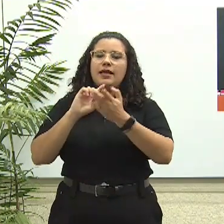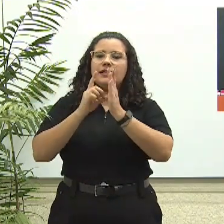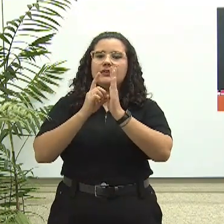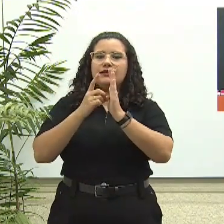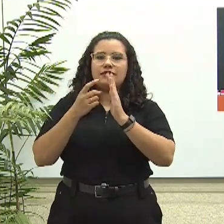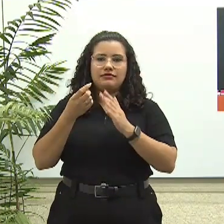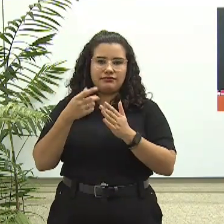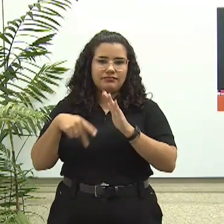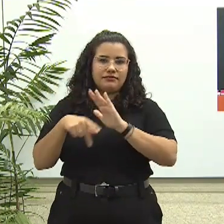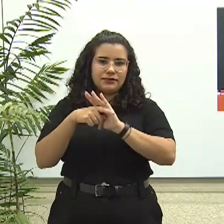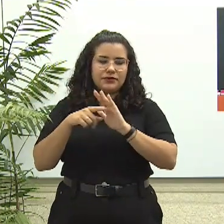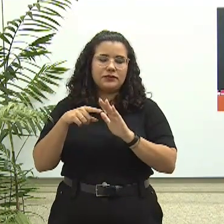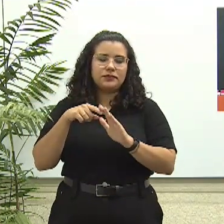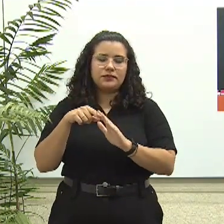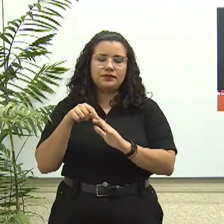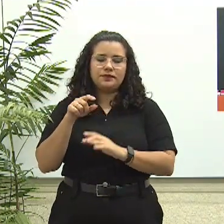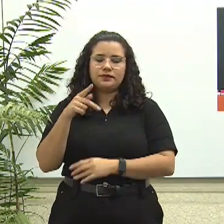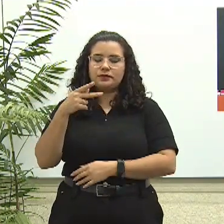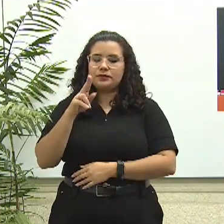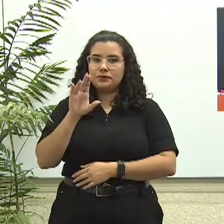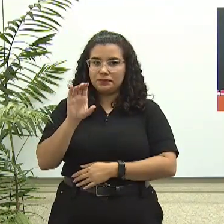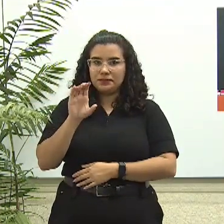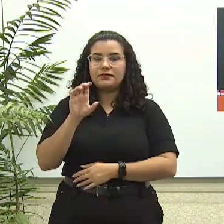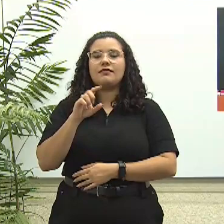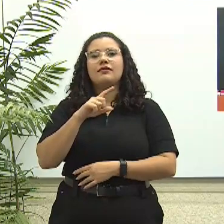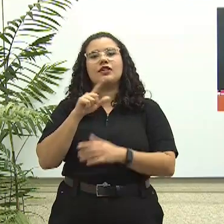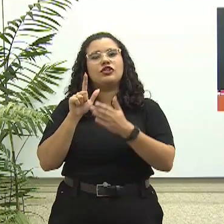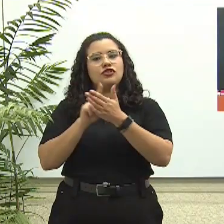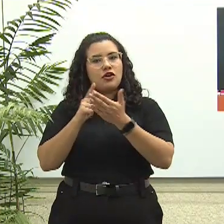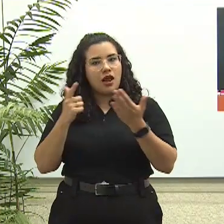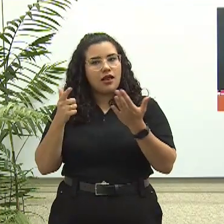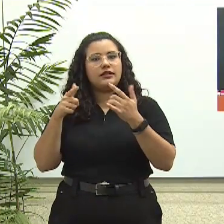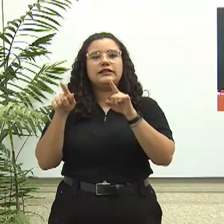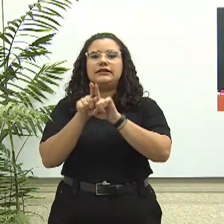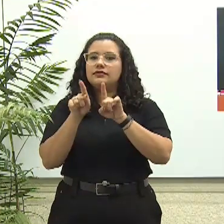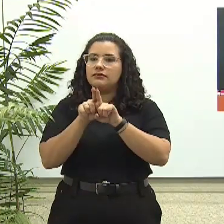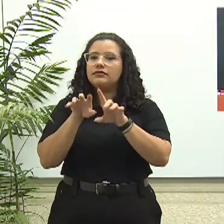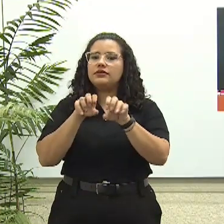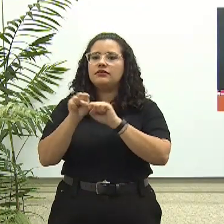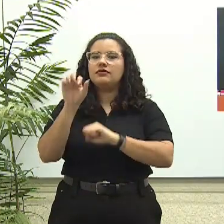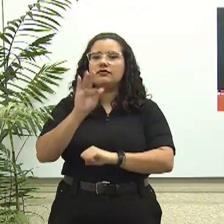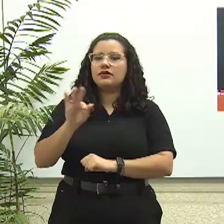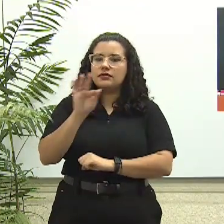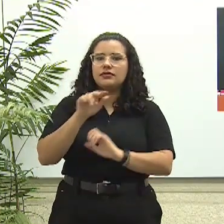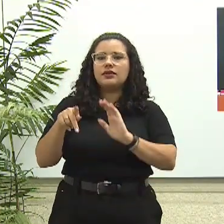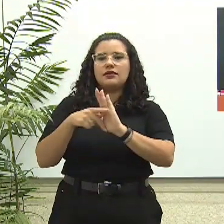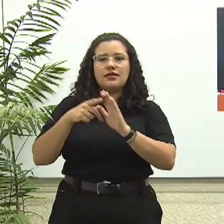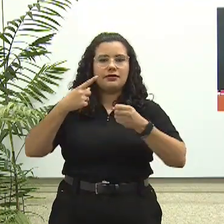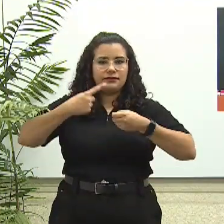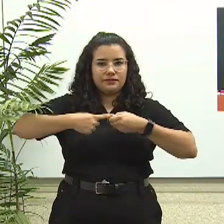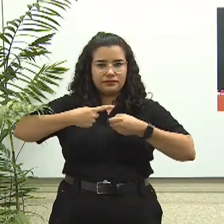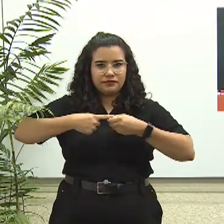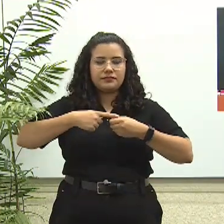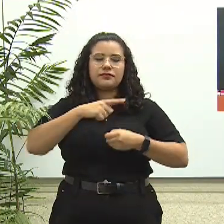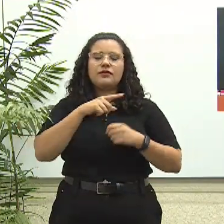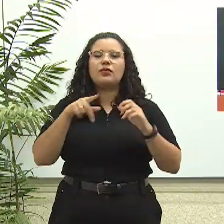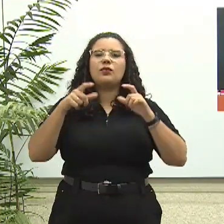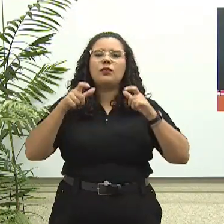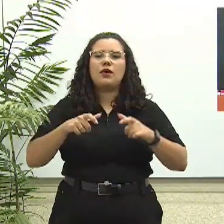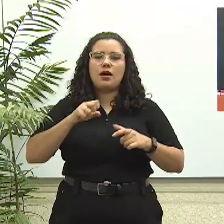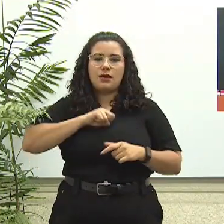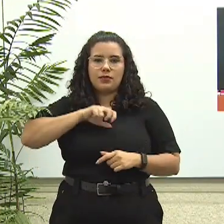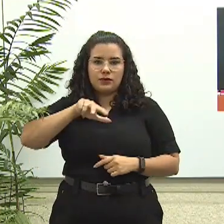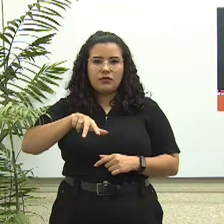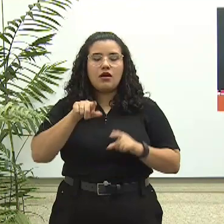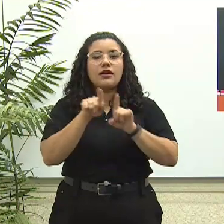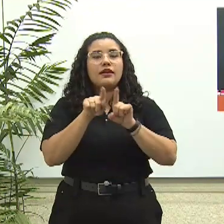da PUC jornalista pós-doutor em comunicação pela Universidade Beira interior de Portugal e autora